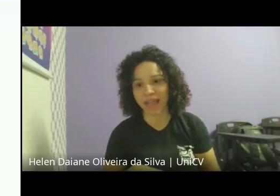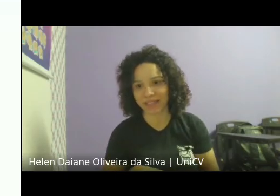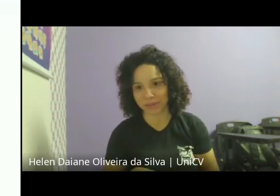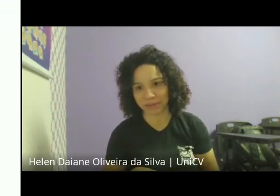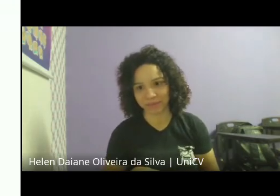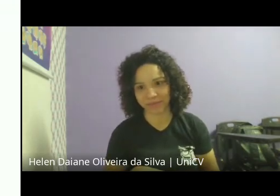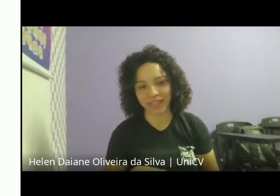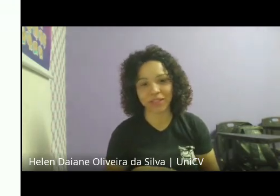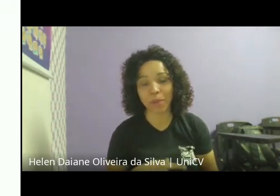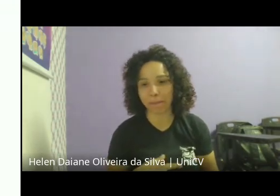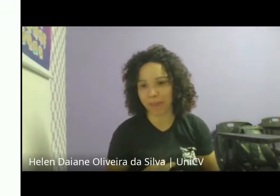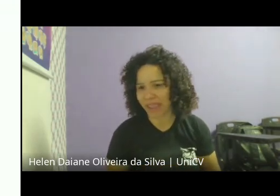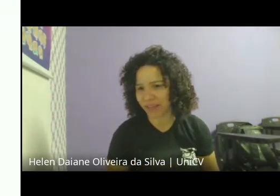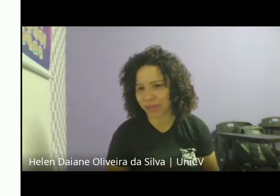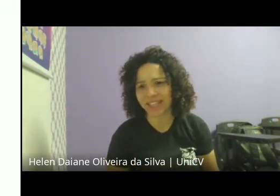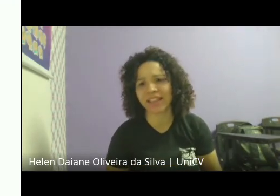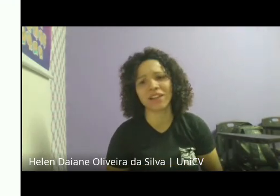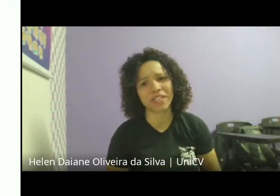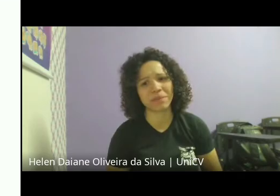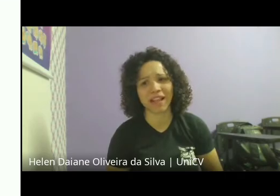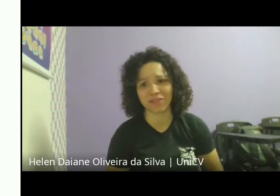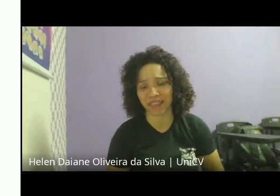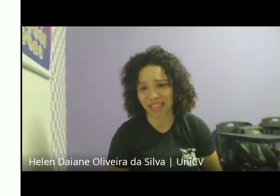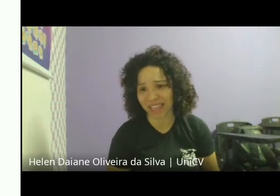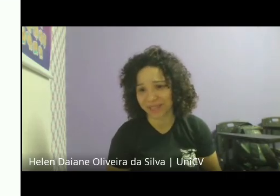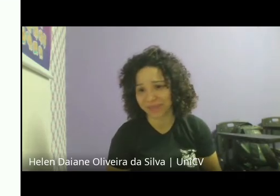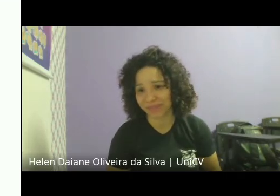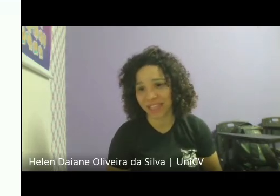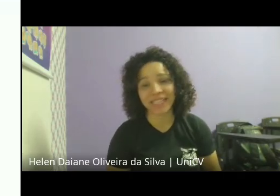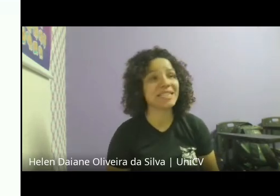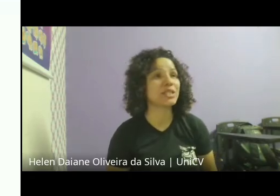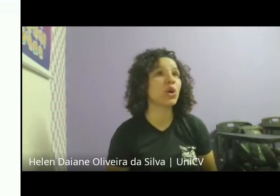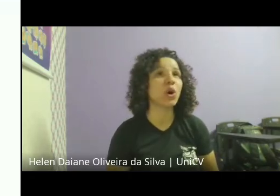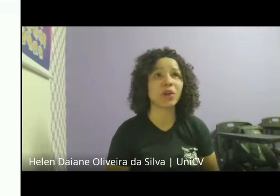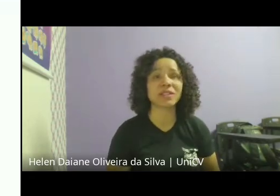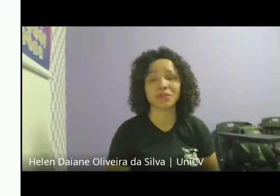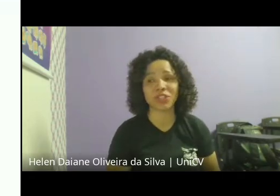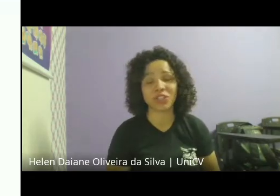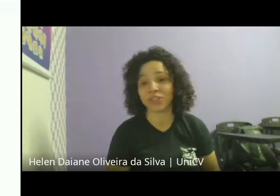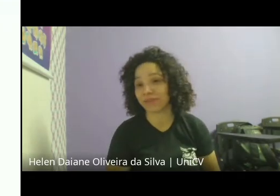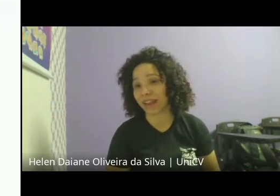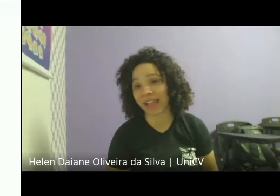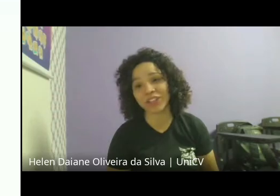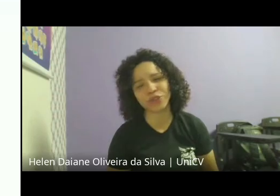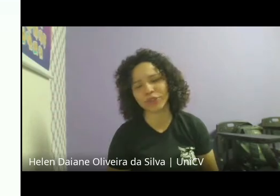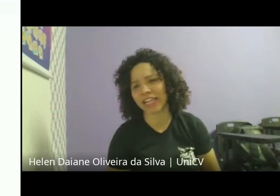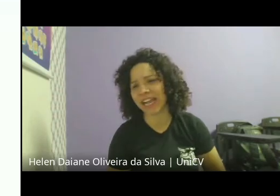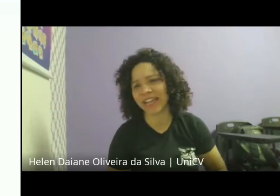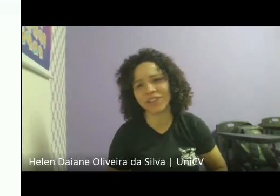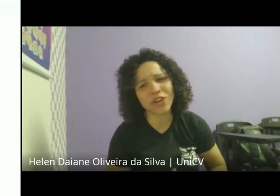só o básico. Isso dá uma pena, porque eles têm tanta coisa para falar, e eles gostam de falar,